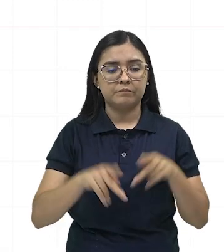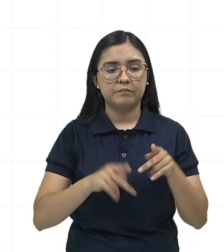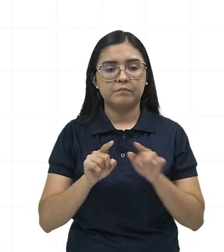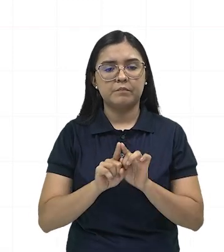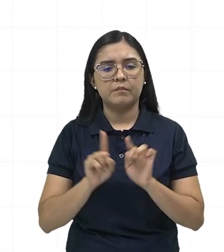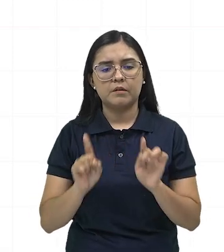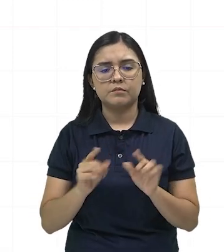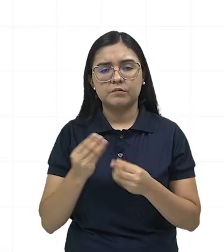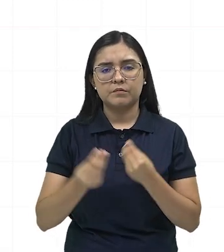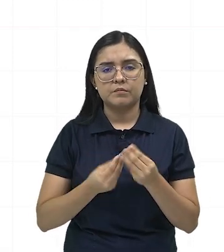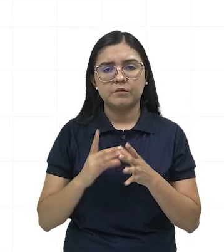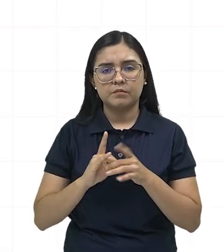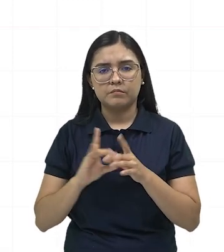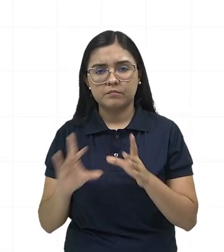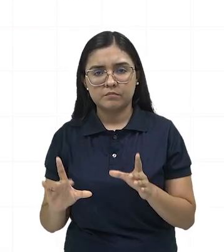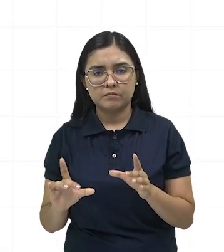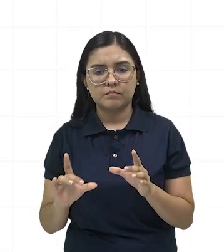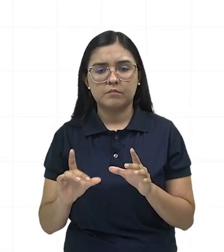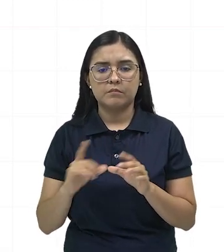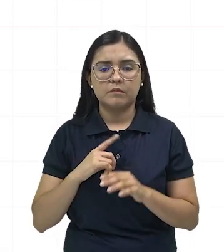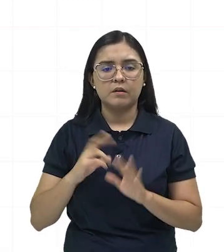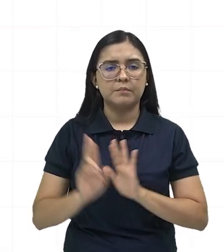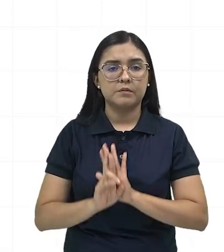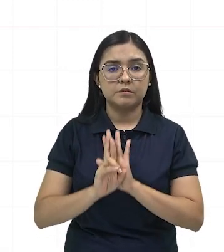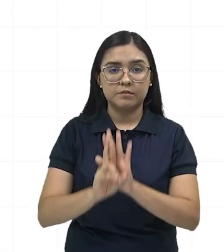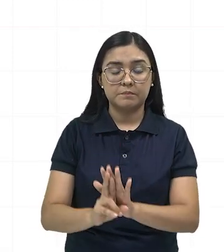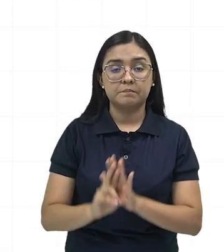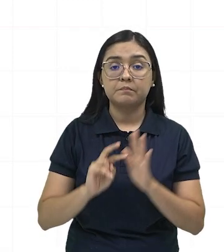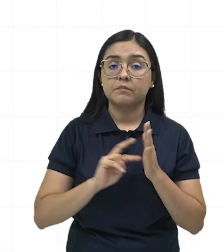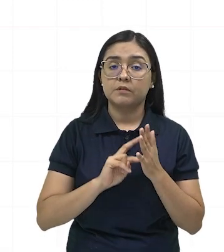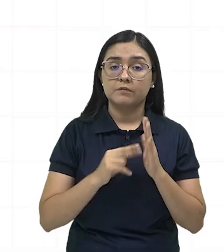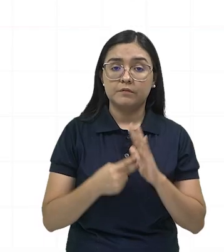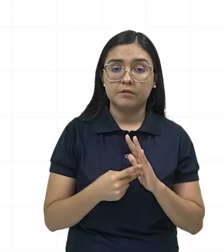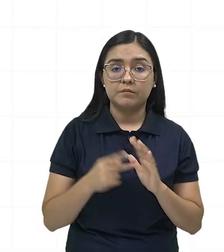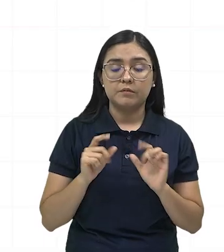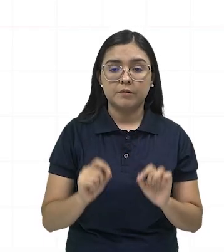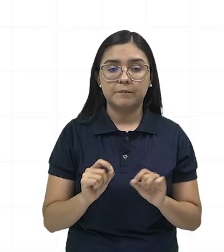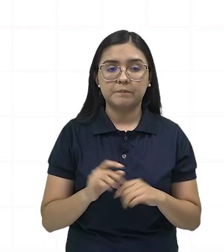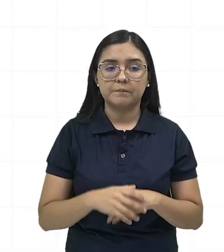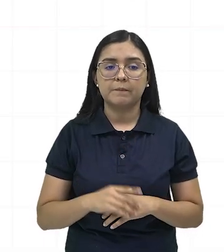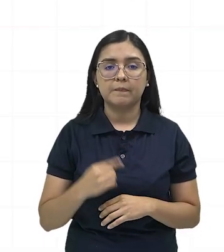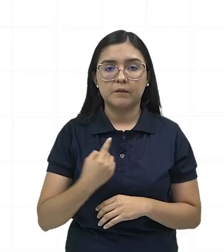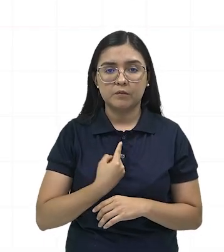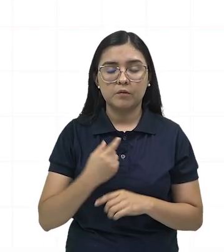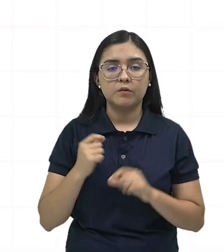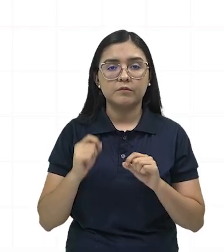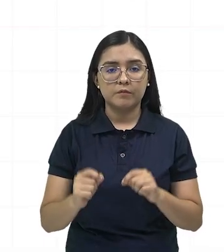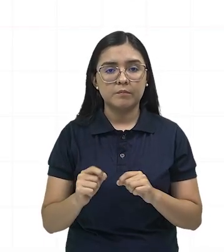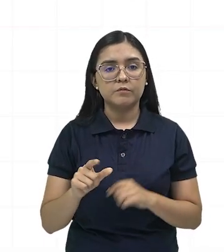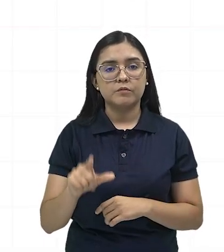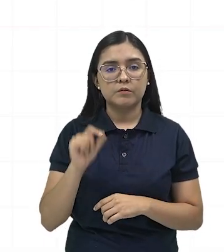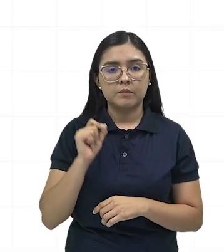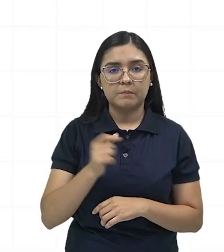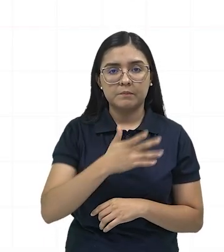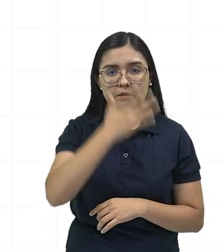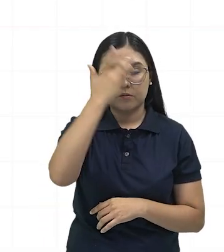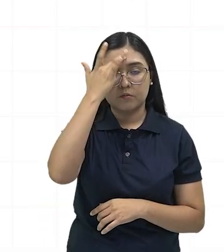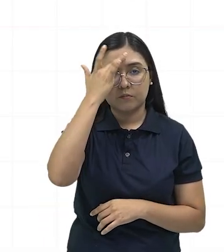uma democracia representativa? Significa que nós vamos eleger, né, pessoas